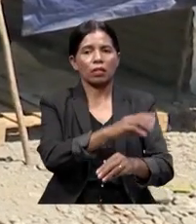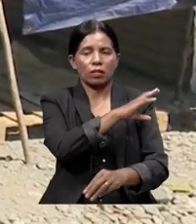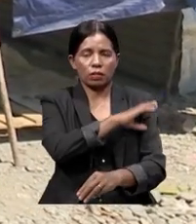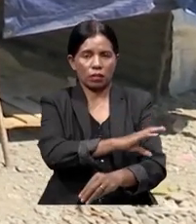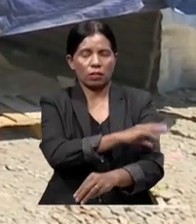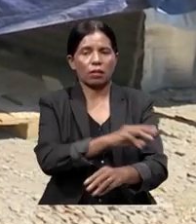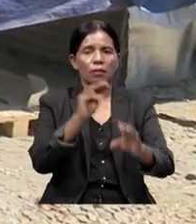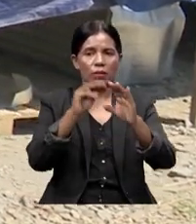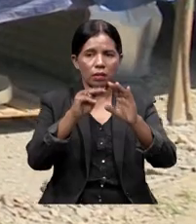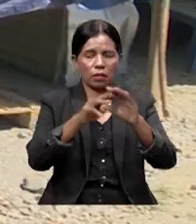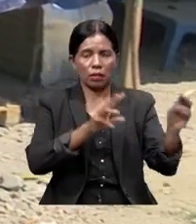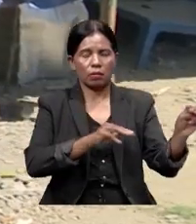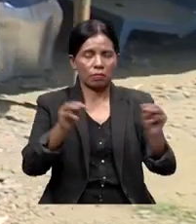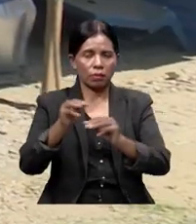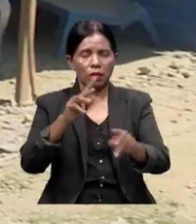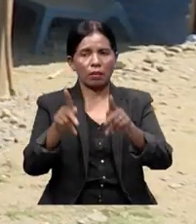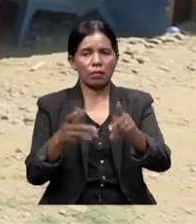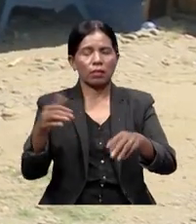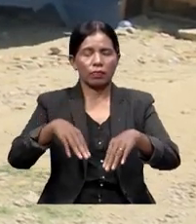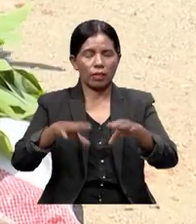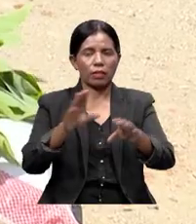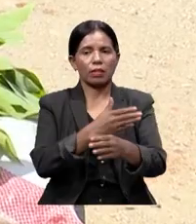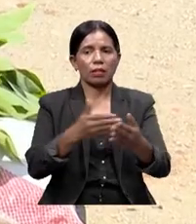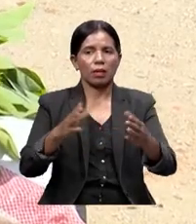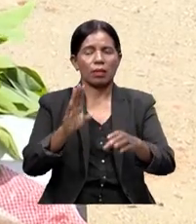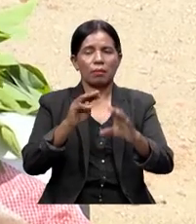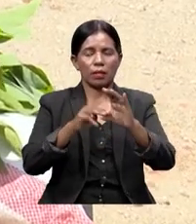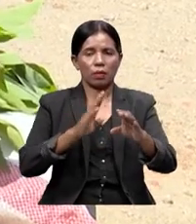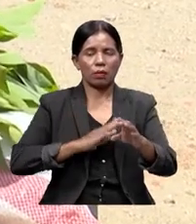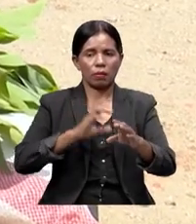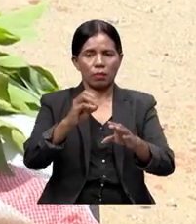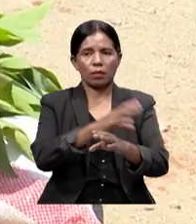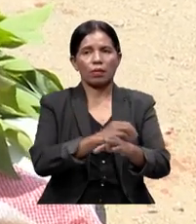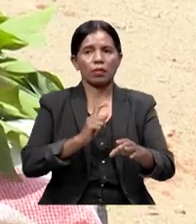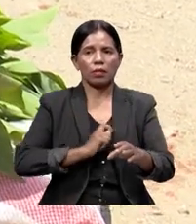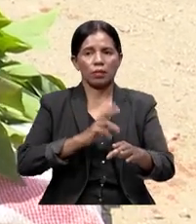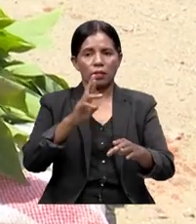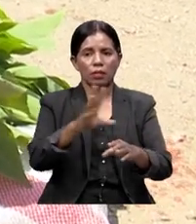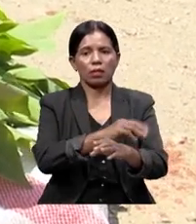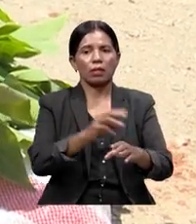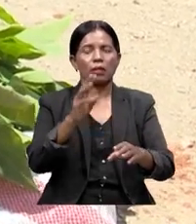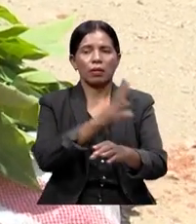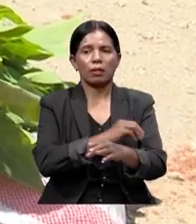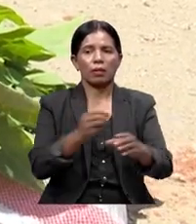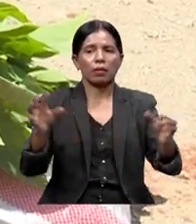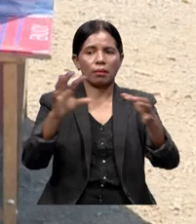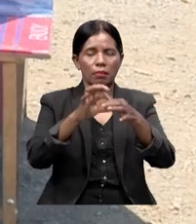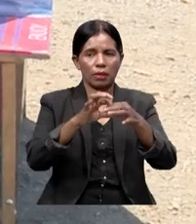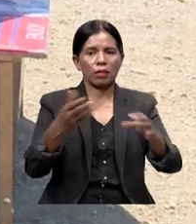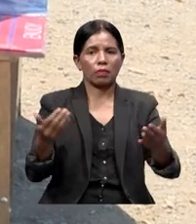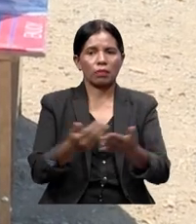gestão no mercado, muda negociante Ciro Rusi, ex-mercado Kumoro, Campo Baru, Tacitolo, Nobidau Sengol, ba mercado